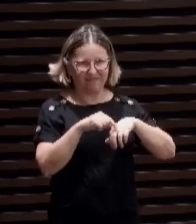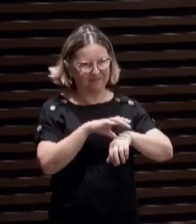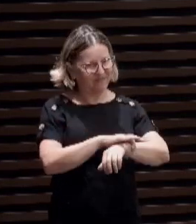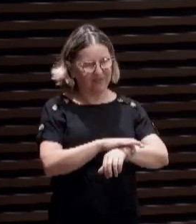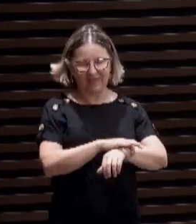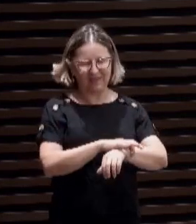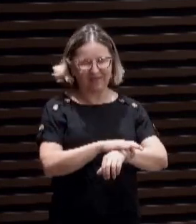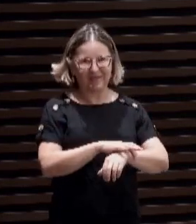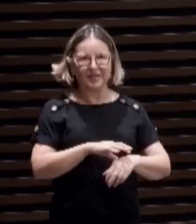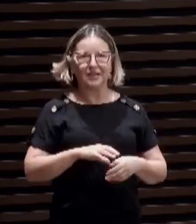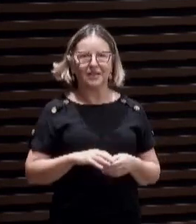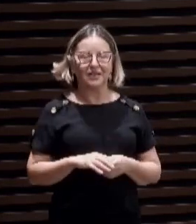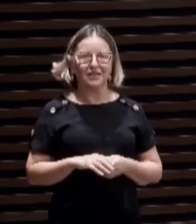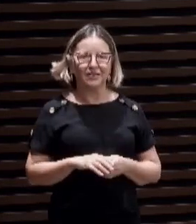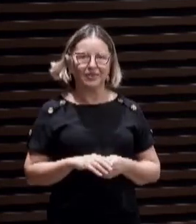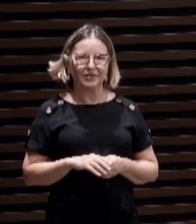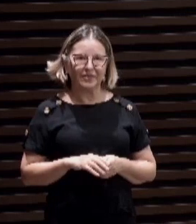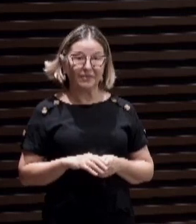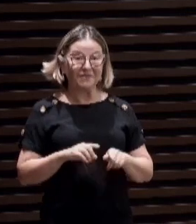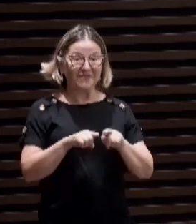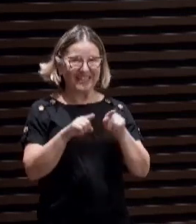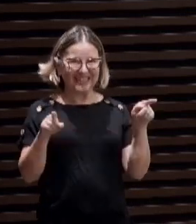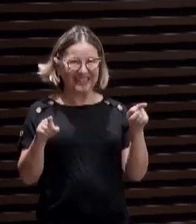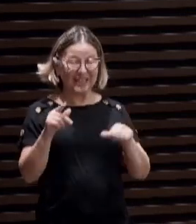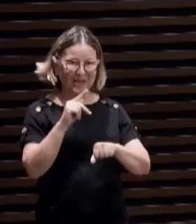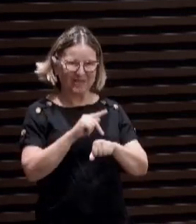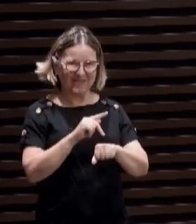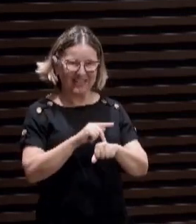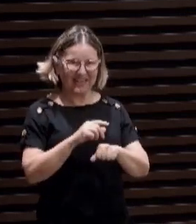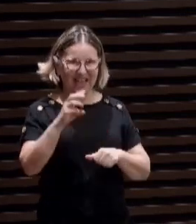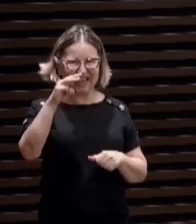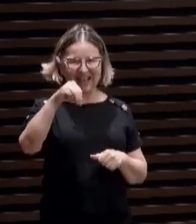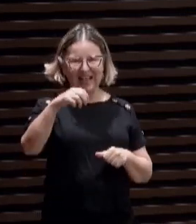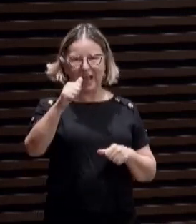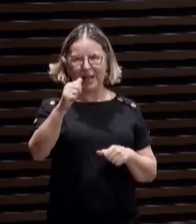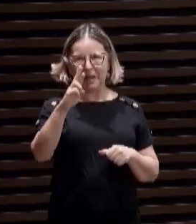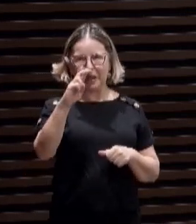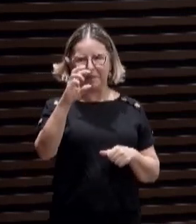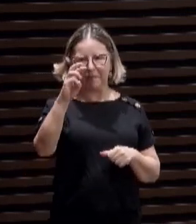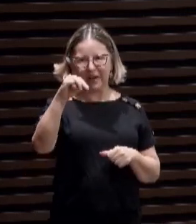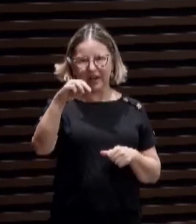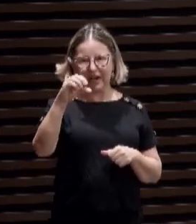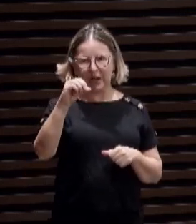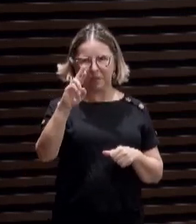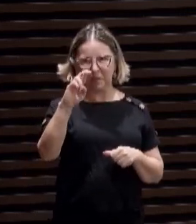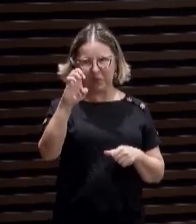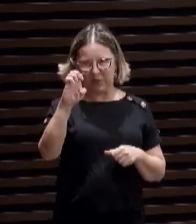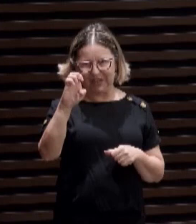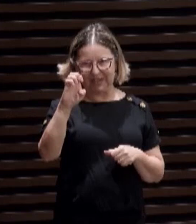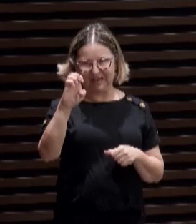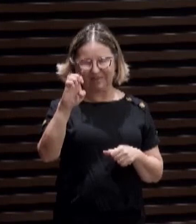valor como ornamento, mas pedras de mármore que foram usadas na